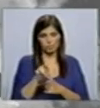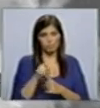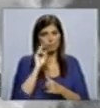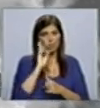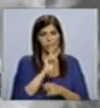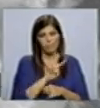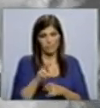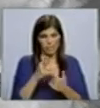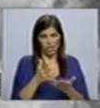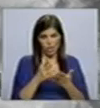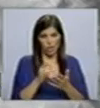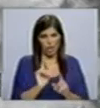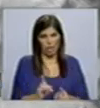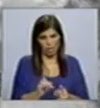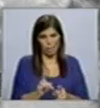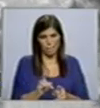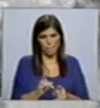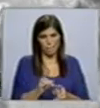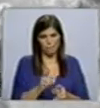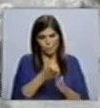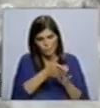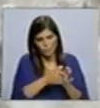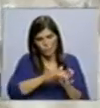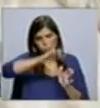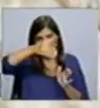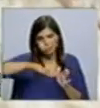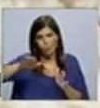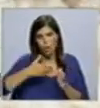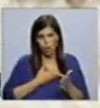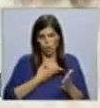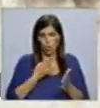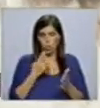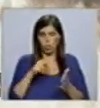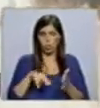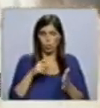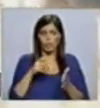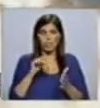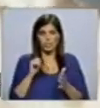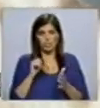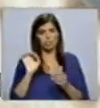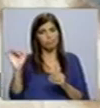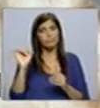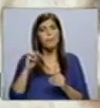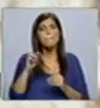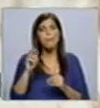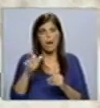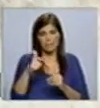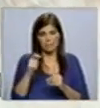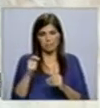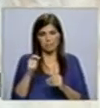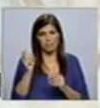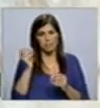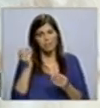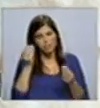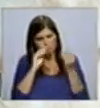estamos a ver são precisamente dunas em Marte. Mas isto são dunas em Marte que são constituídas quimicamente por algo que nós